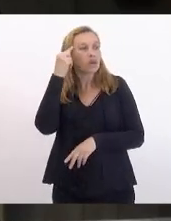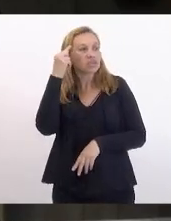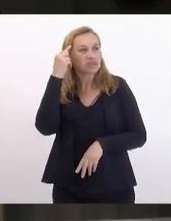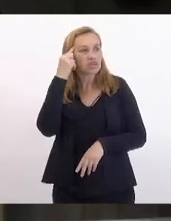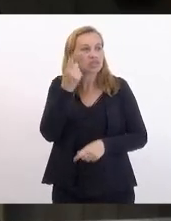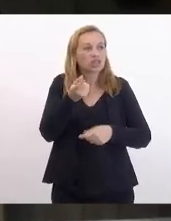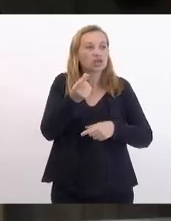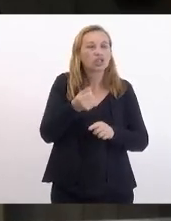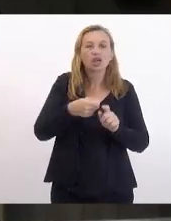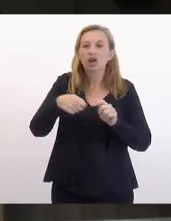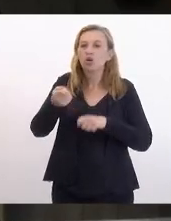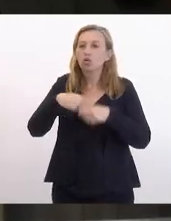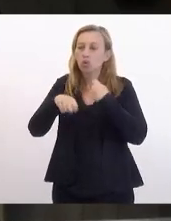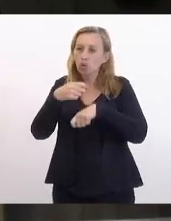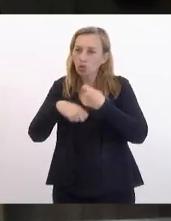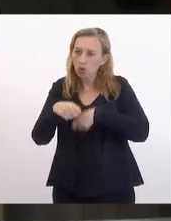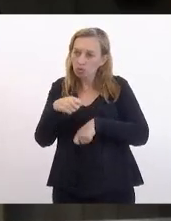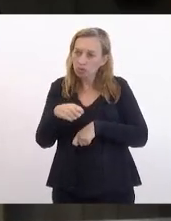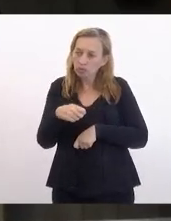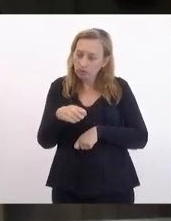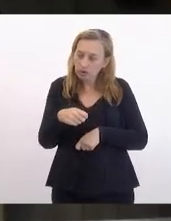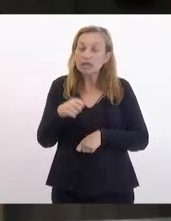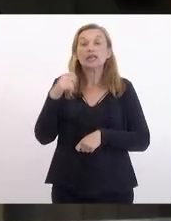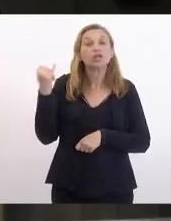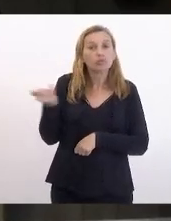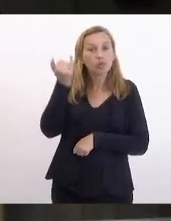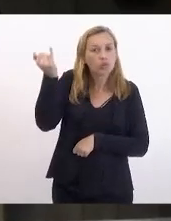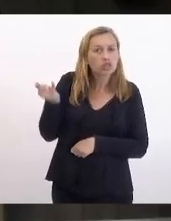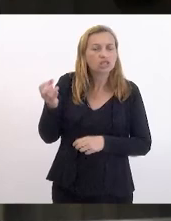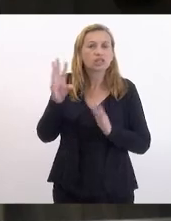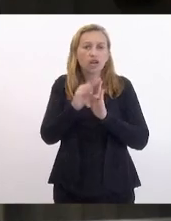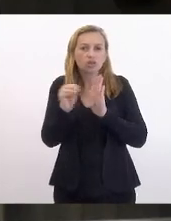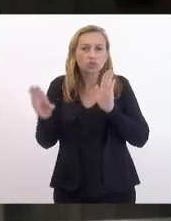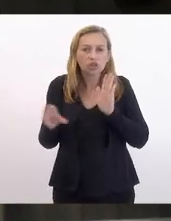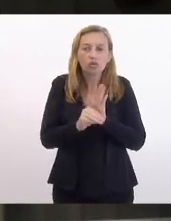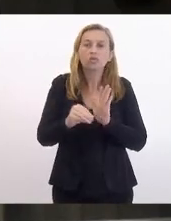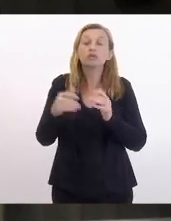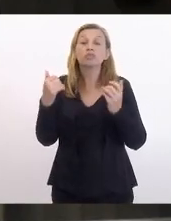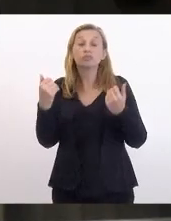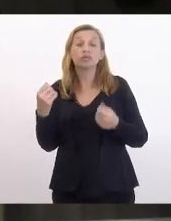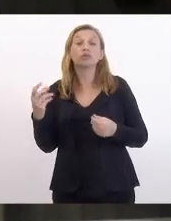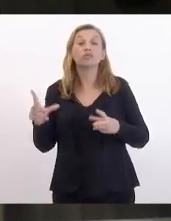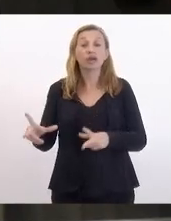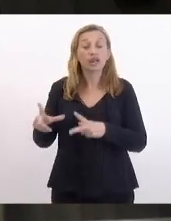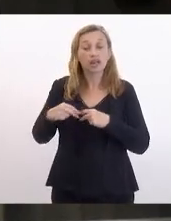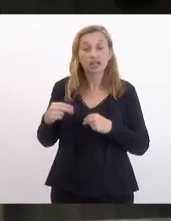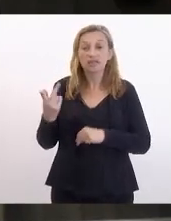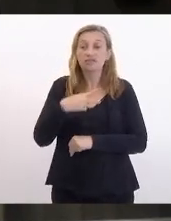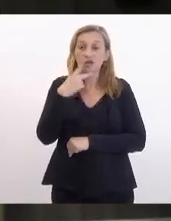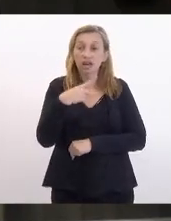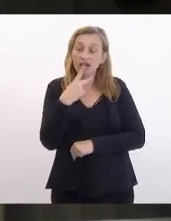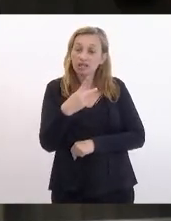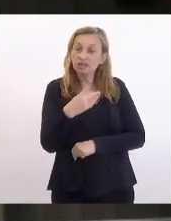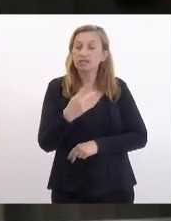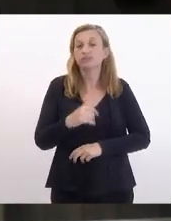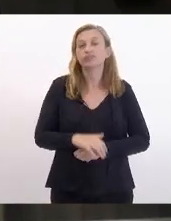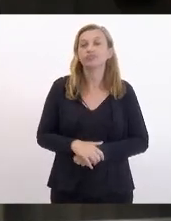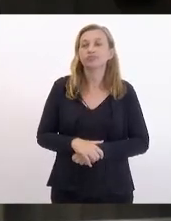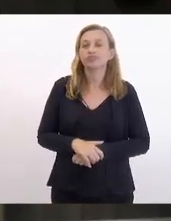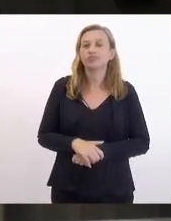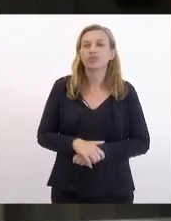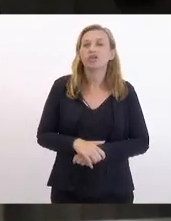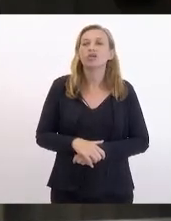pensamento econômico contemporâneo conteúdos importantes que merecem ser tratados ainda que introdutoriamente